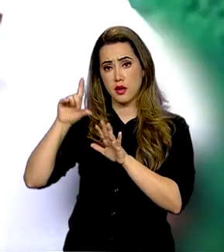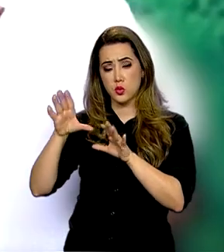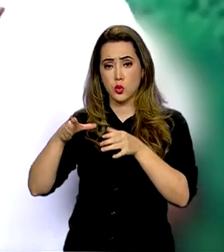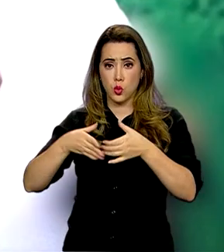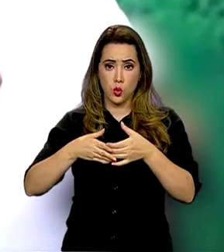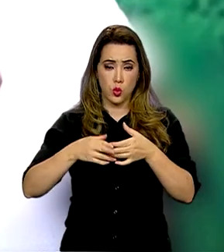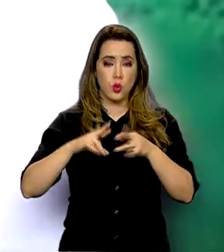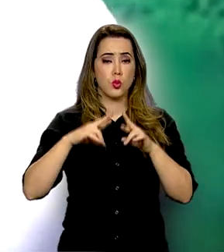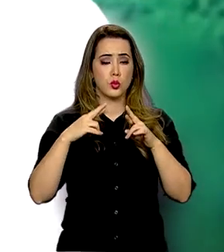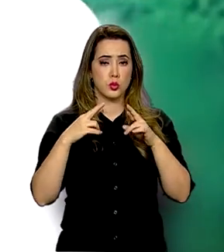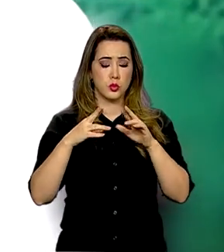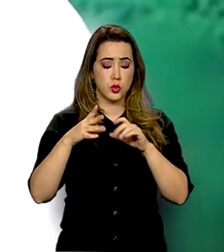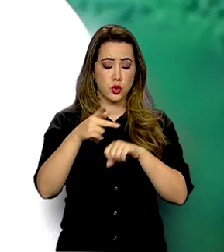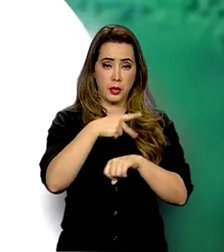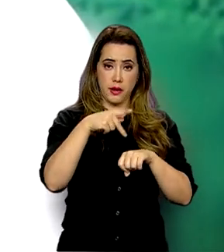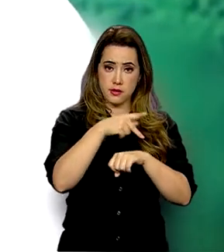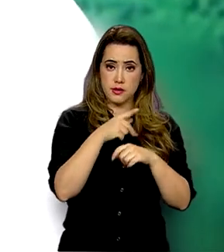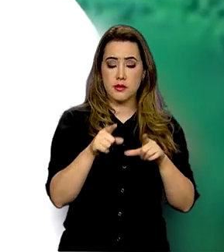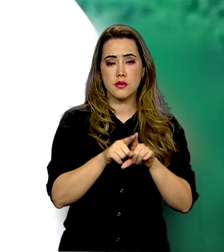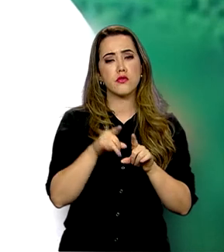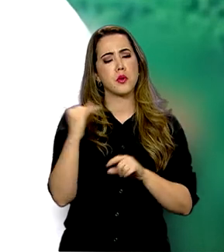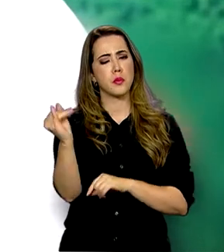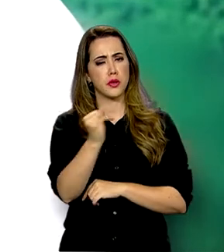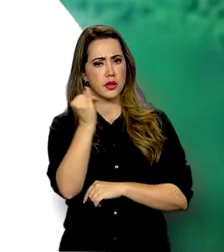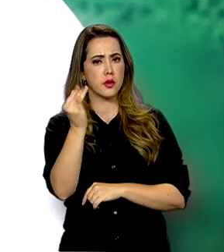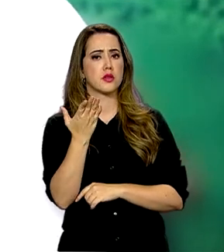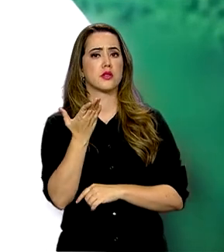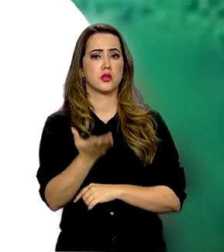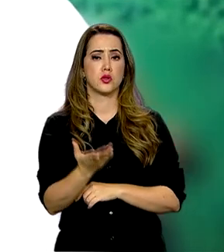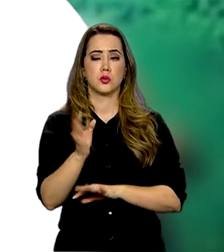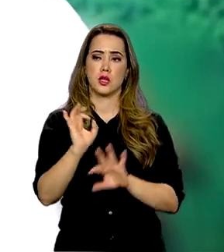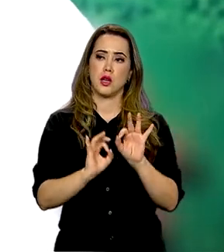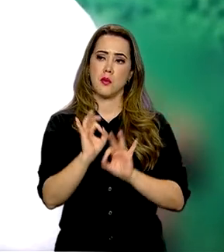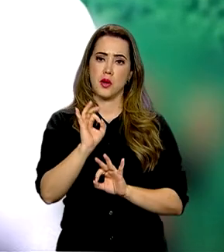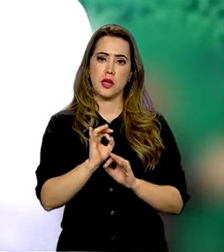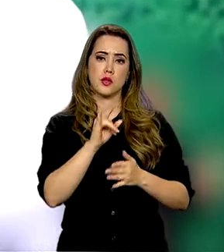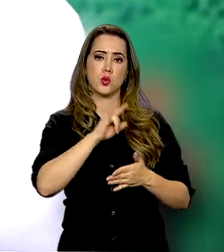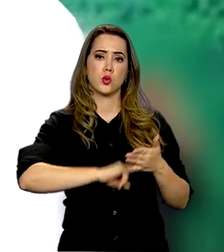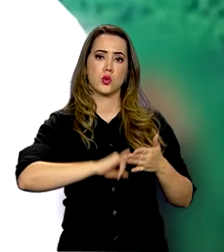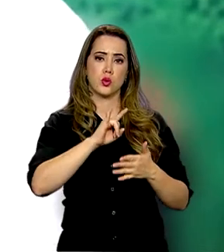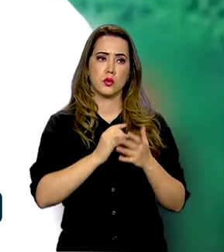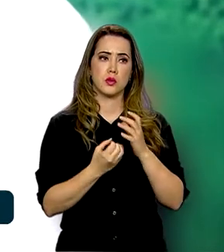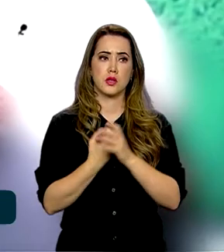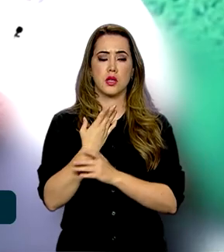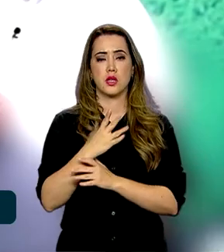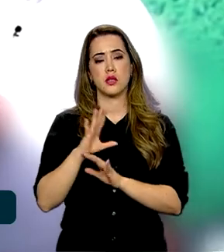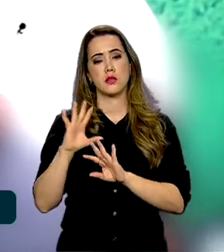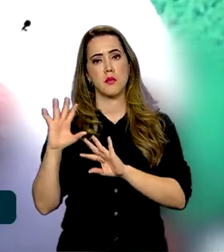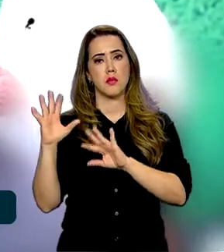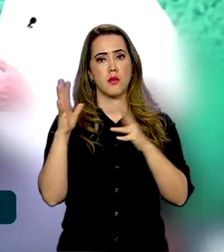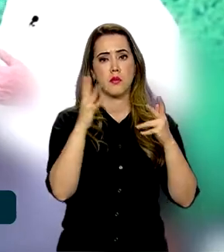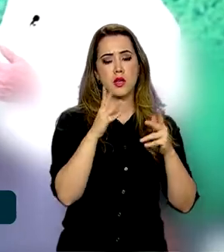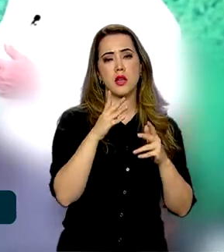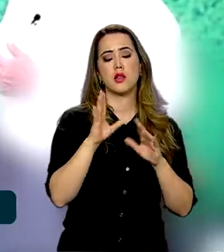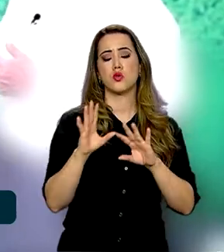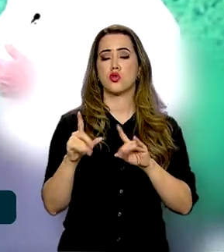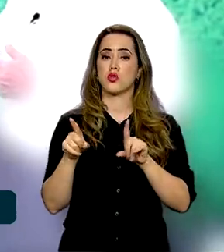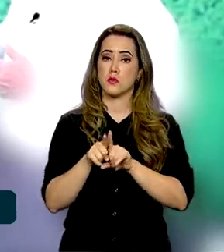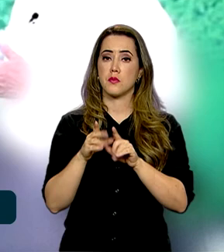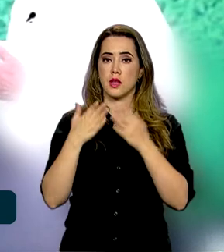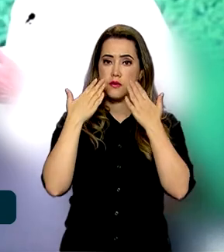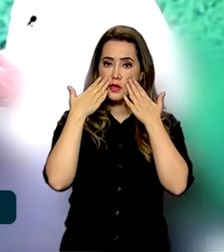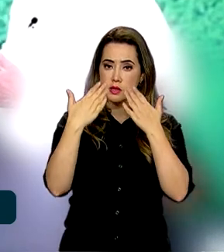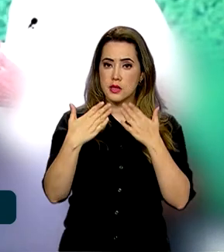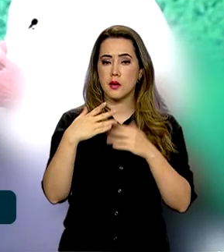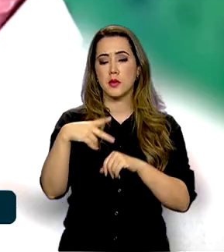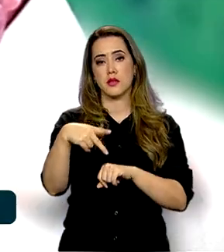líderes foram fundamentais para a elaboração do documento sobre meio ambiente e clima que será apresentado aos